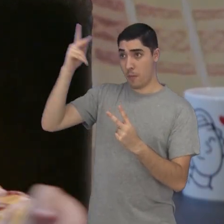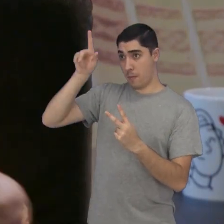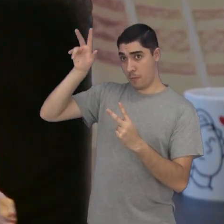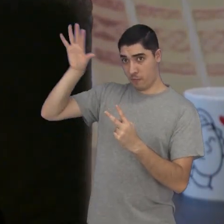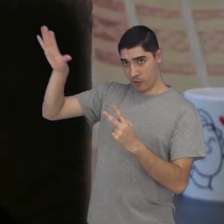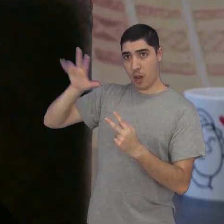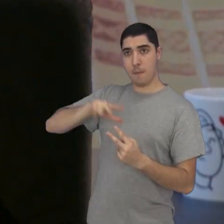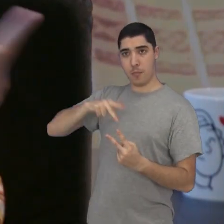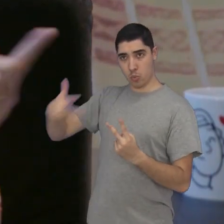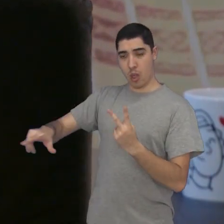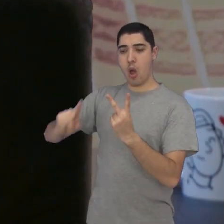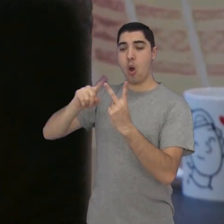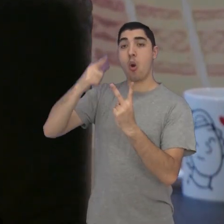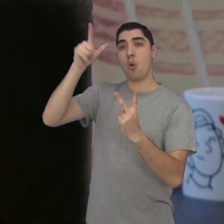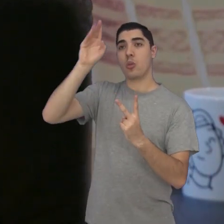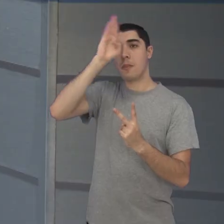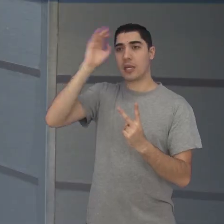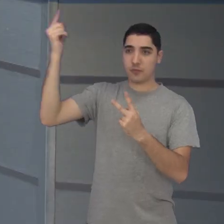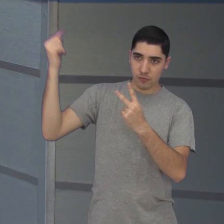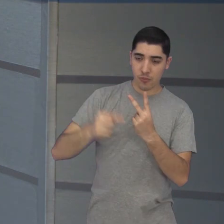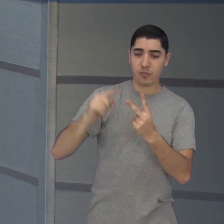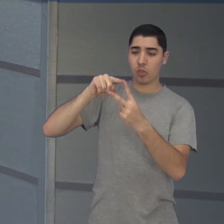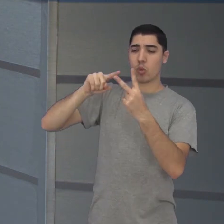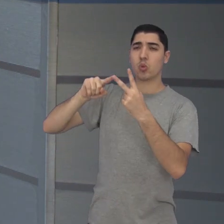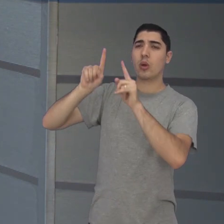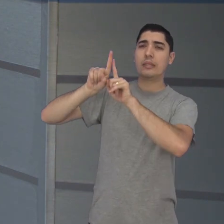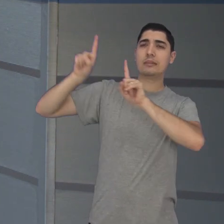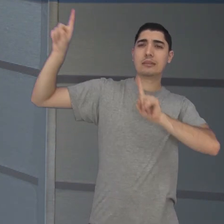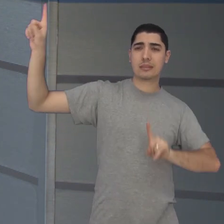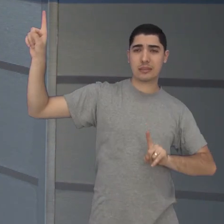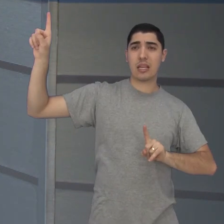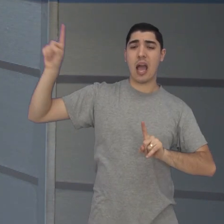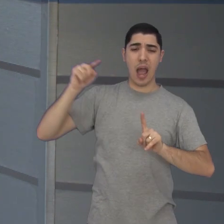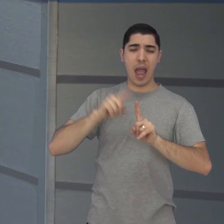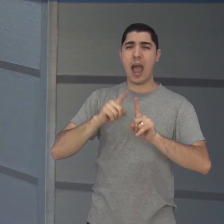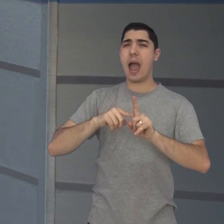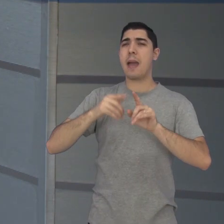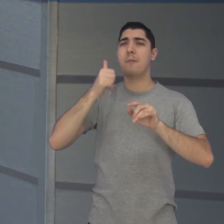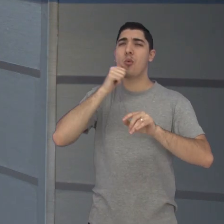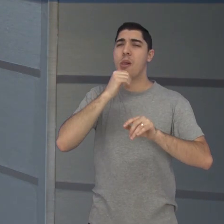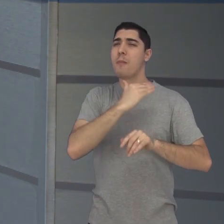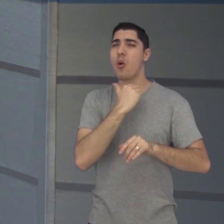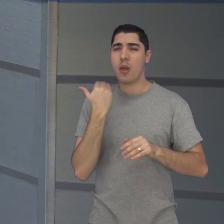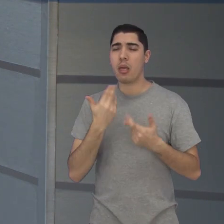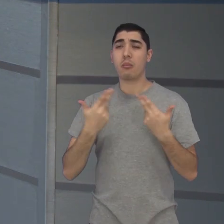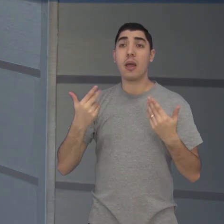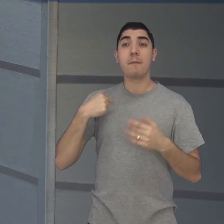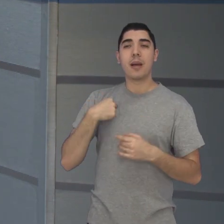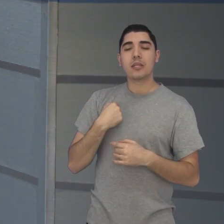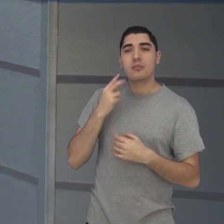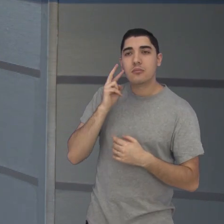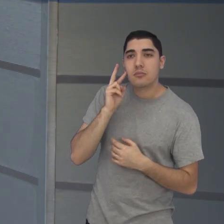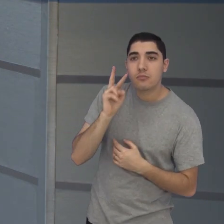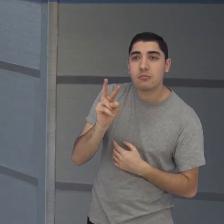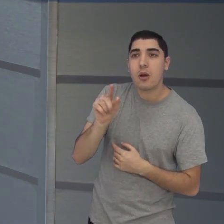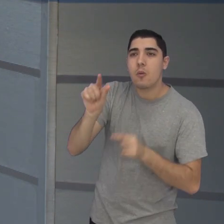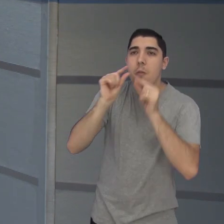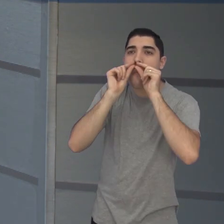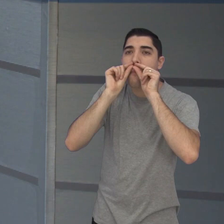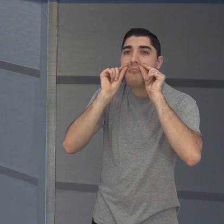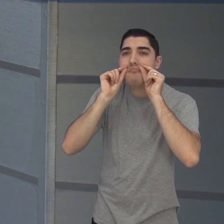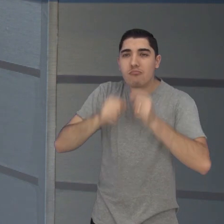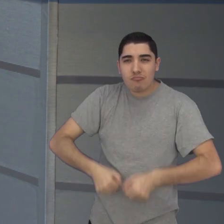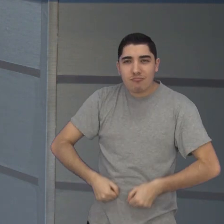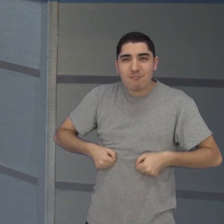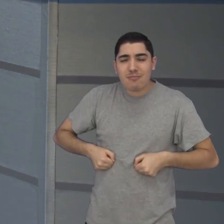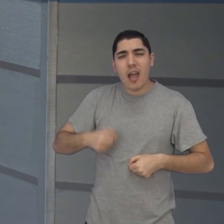Brasil, né, eles ficam separados durante muitos anos, ele perde a mulher e tal. Mas eu não sei o que me encantava tanto na figura